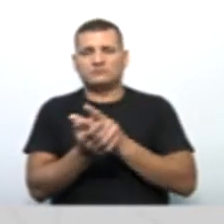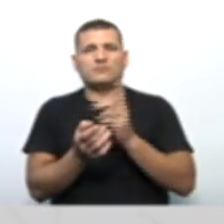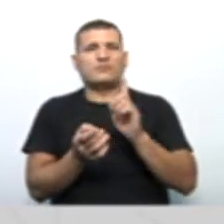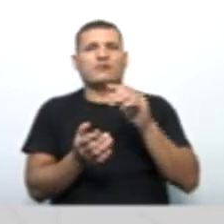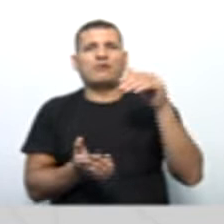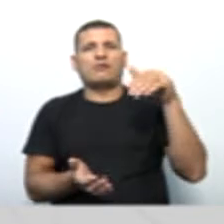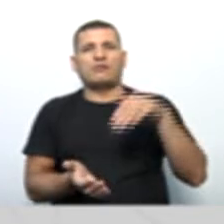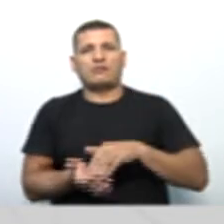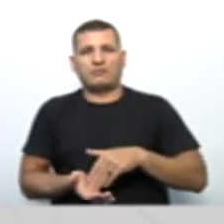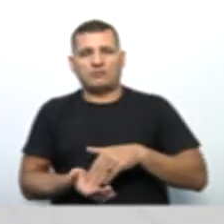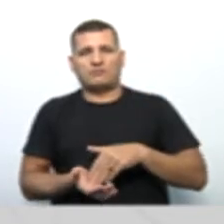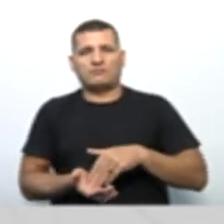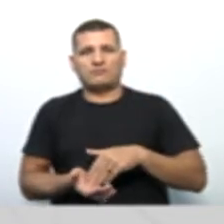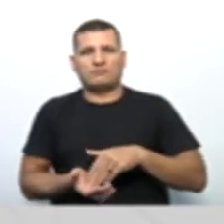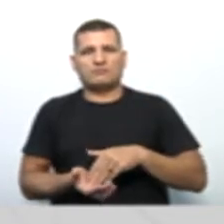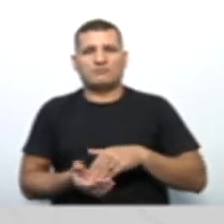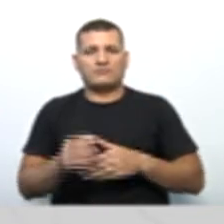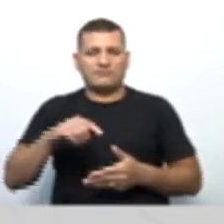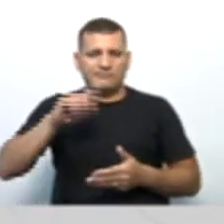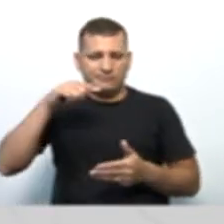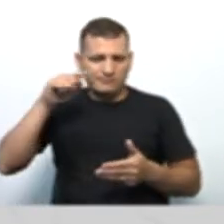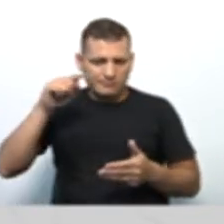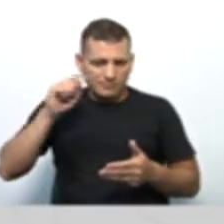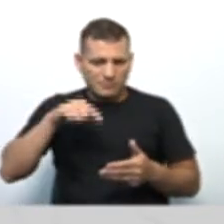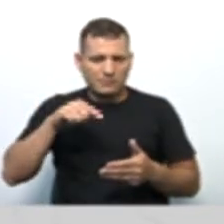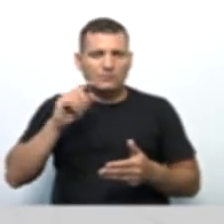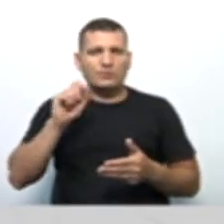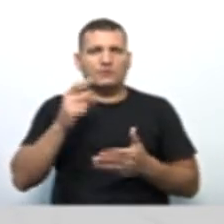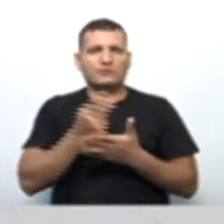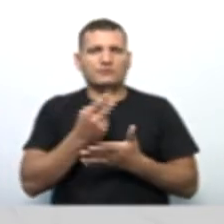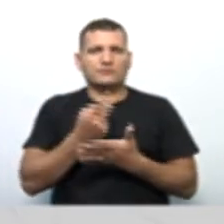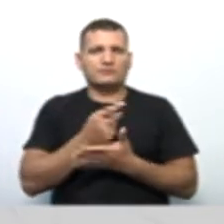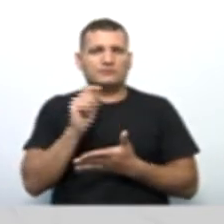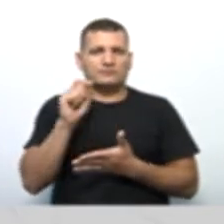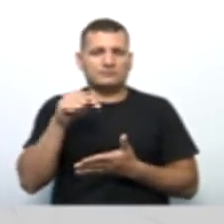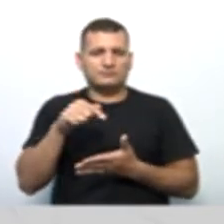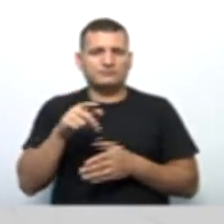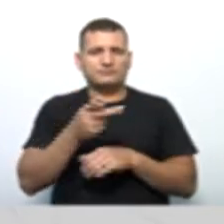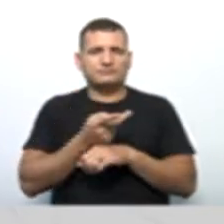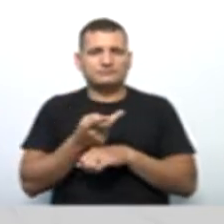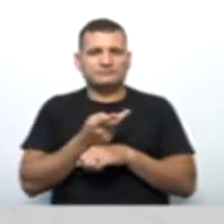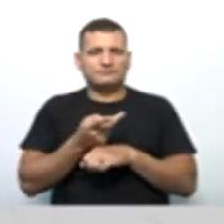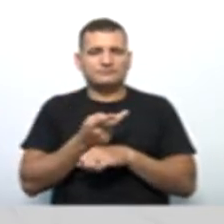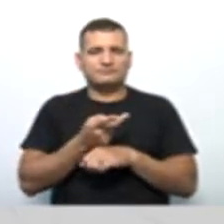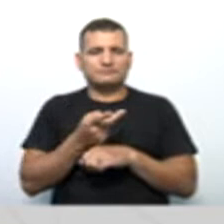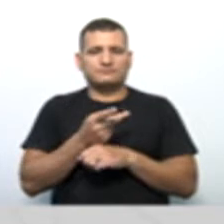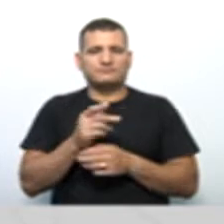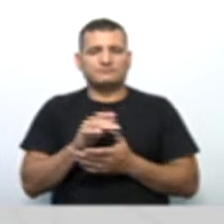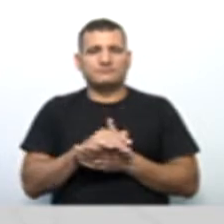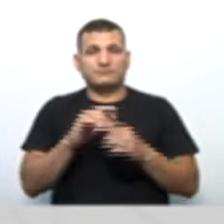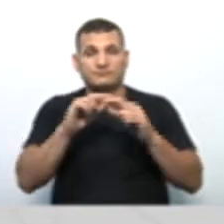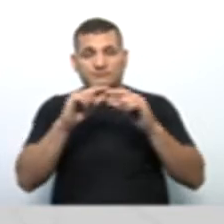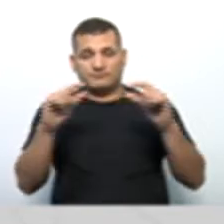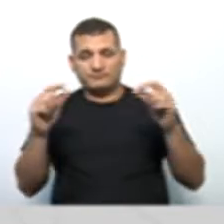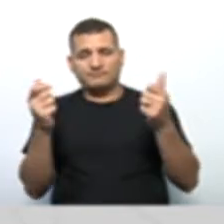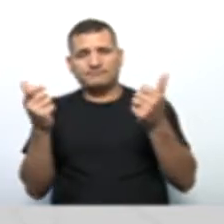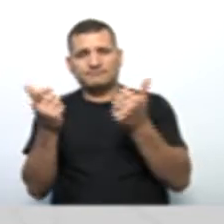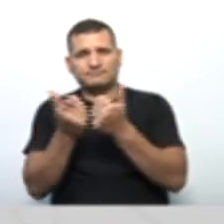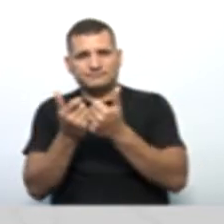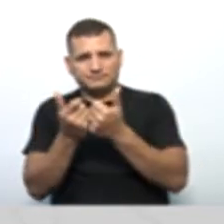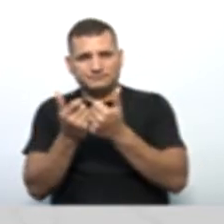vai ter que andar a rodar a página continha para saber o que aconteceu e fica pedindo que eu errei nesse site tem que colocar logo a